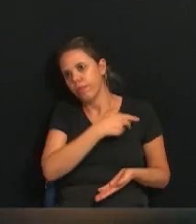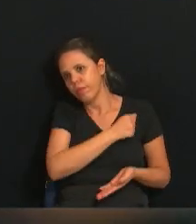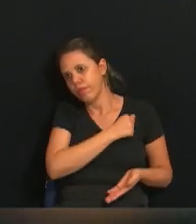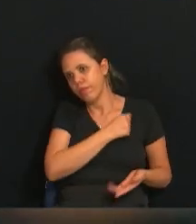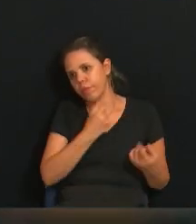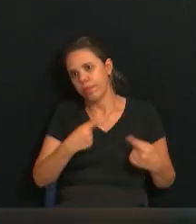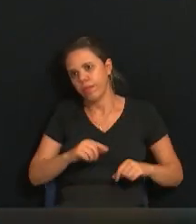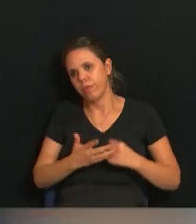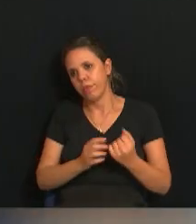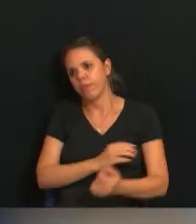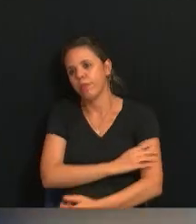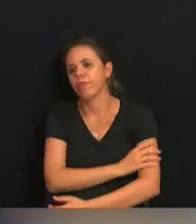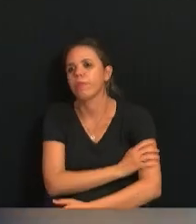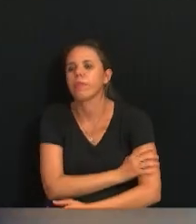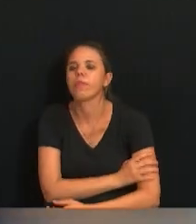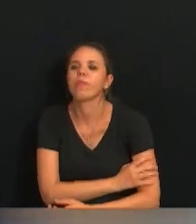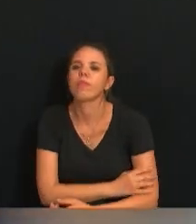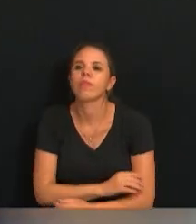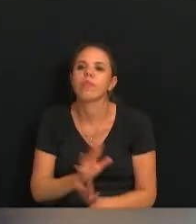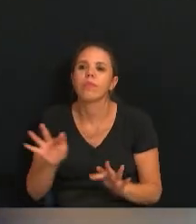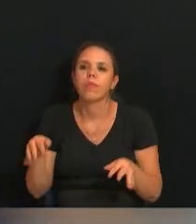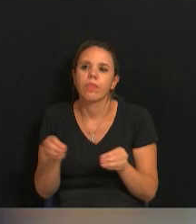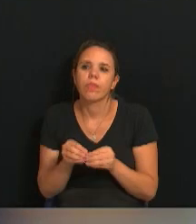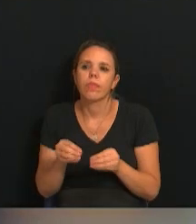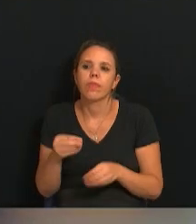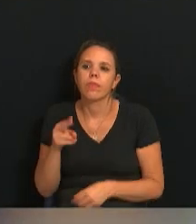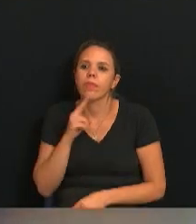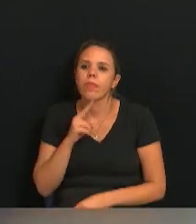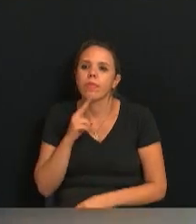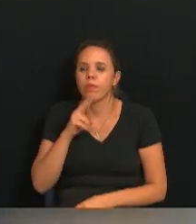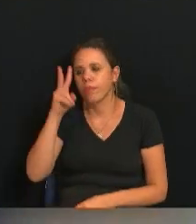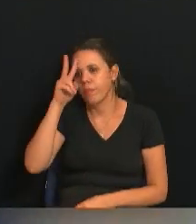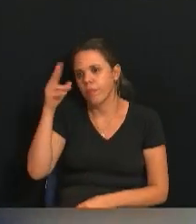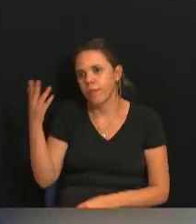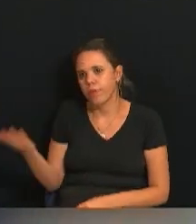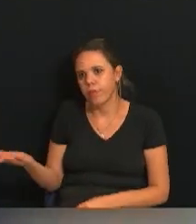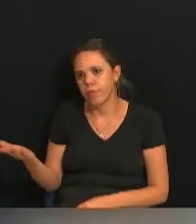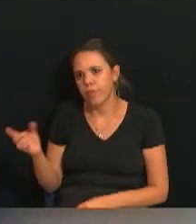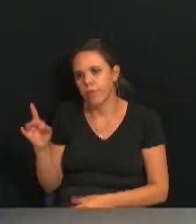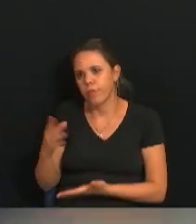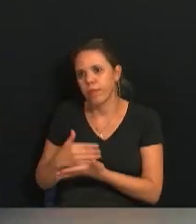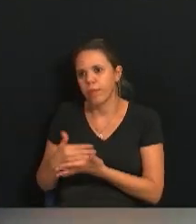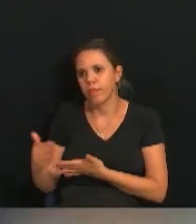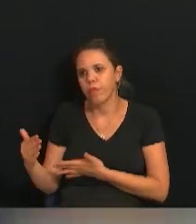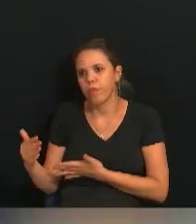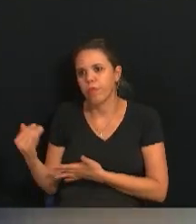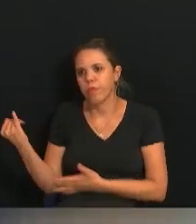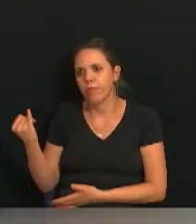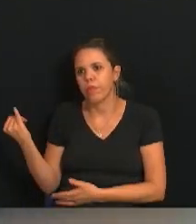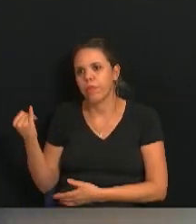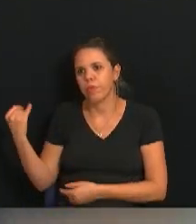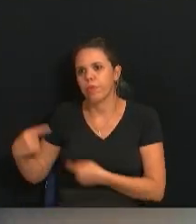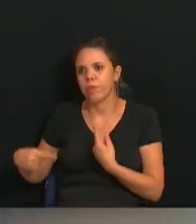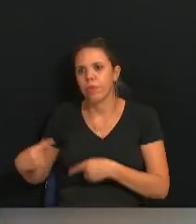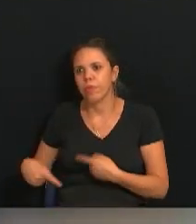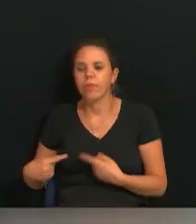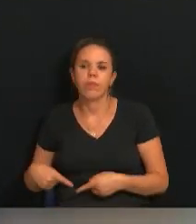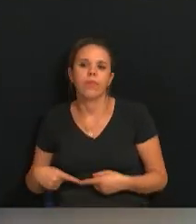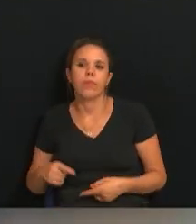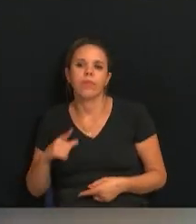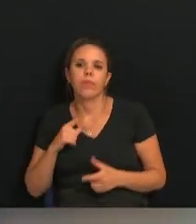a Covid-19. Ao final, Ossery lembrou que este é só o início dessa importante discussão que teve